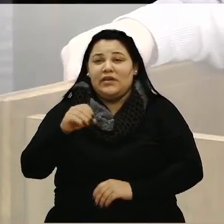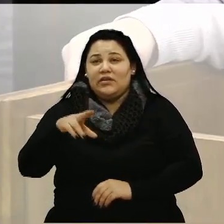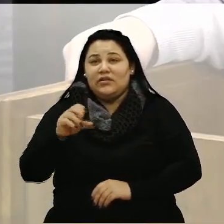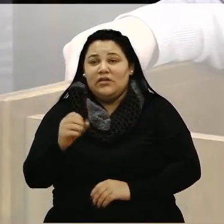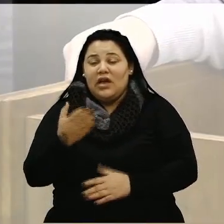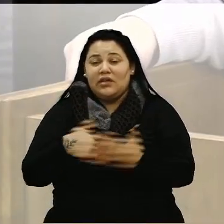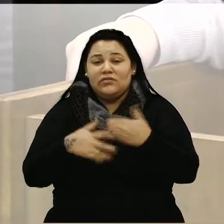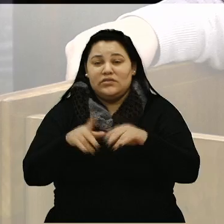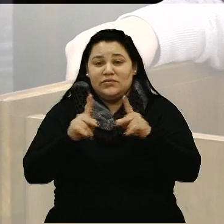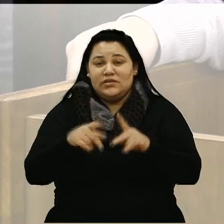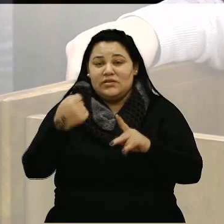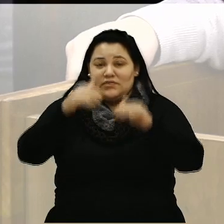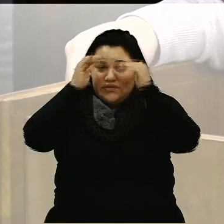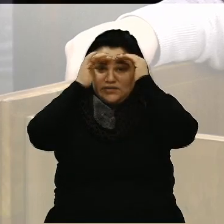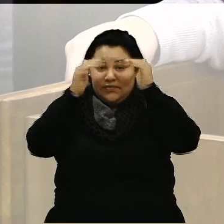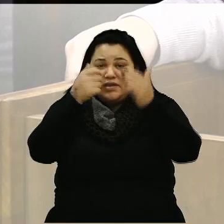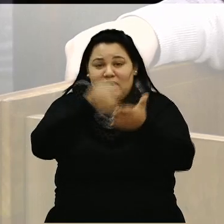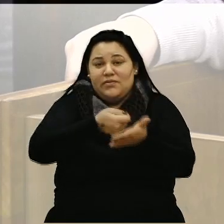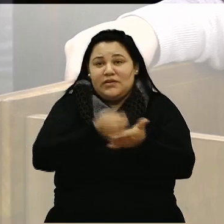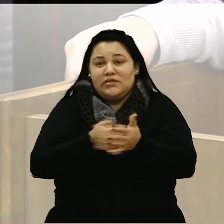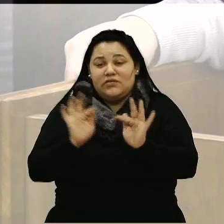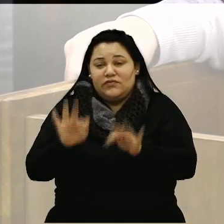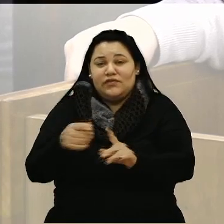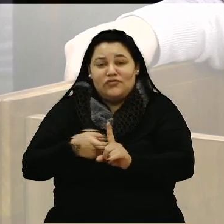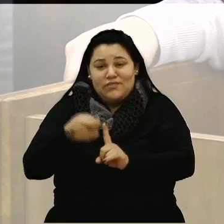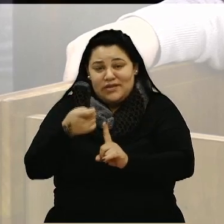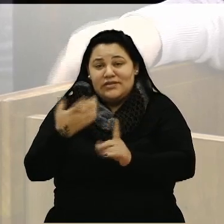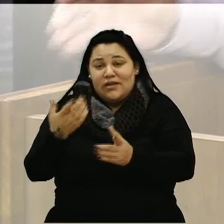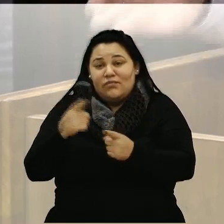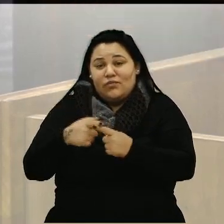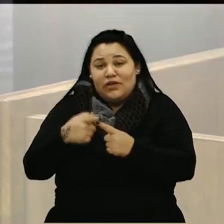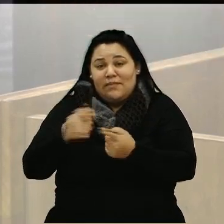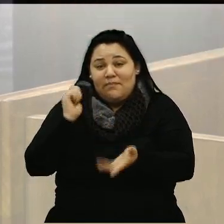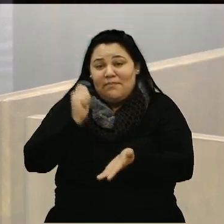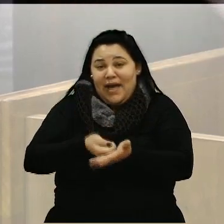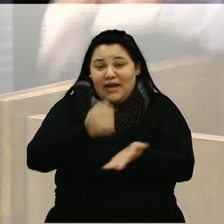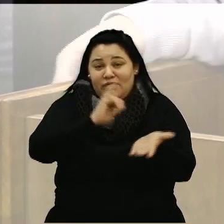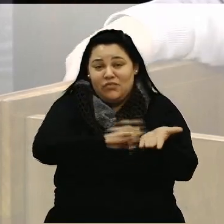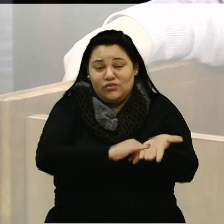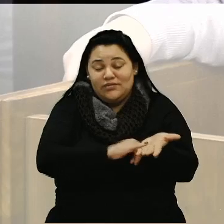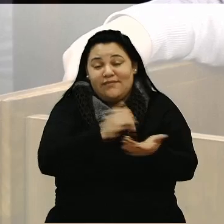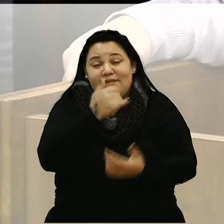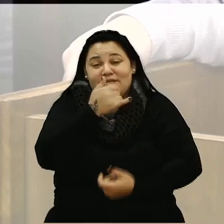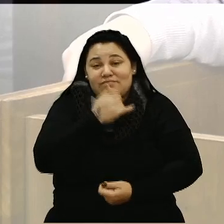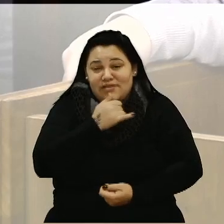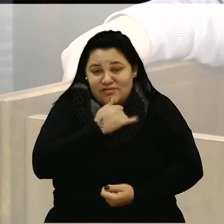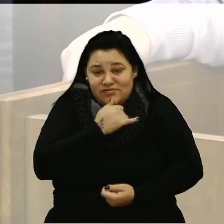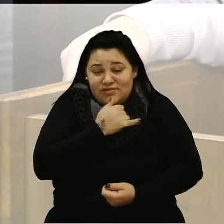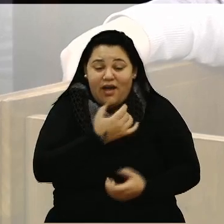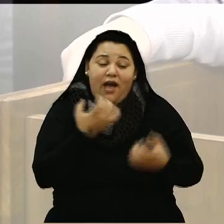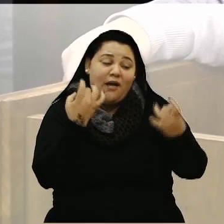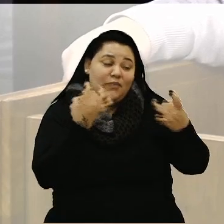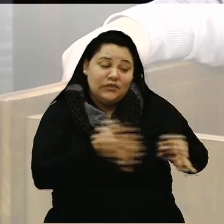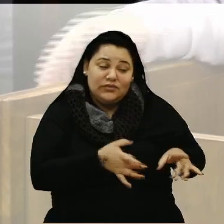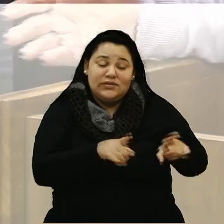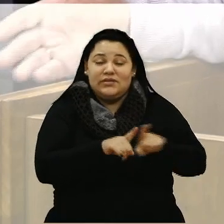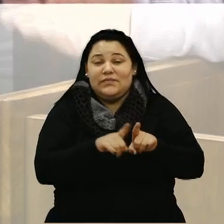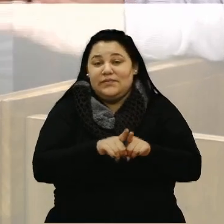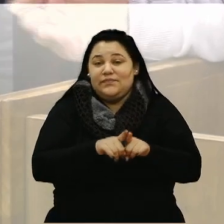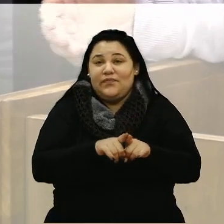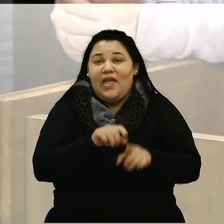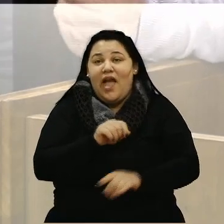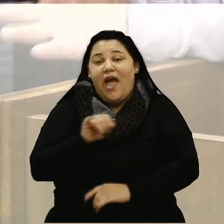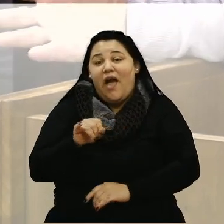né, com as suas obrigações no final de mês pelos altos impostos e que, infelizmente, eles estão ali abandonados. E aí a